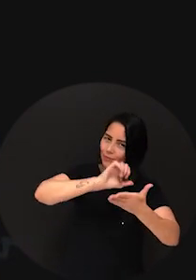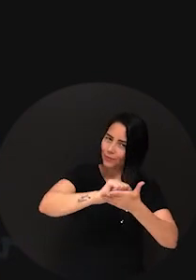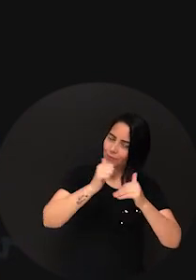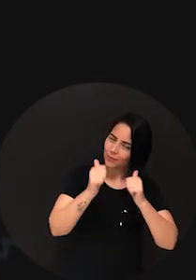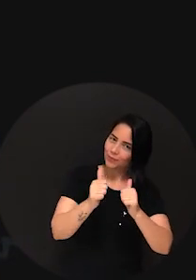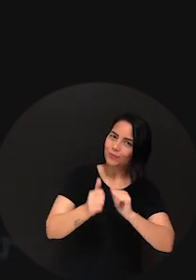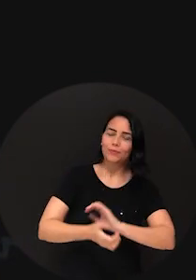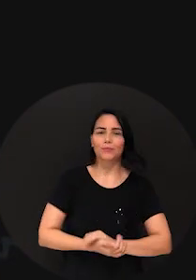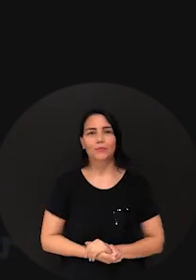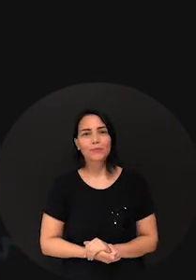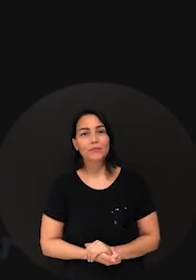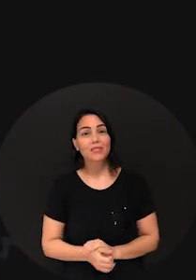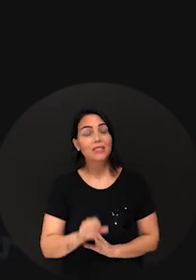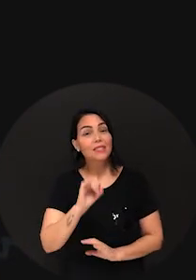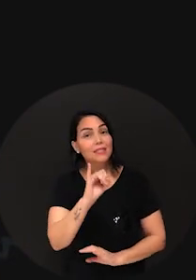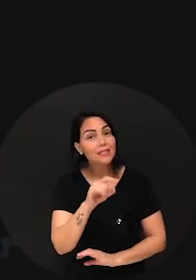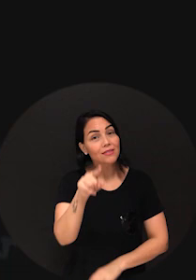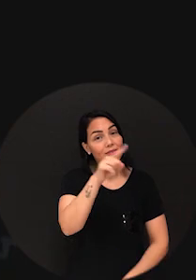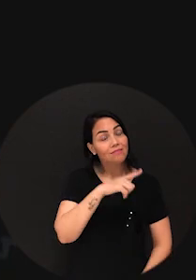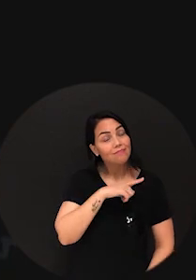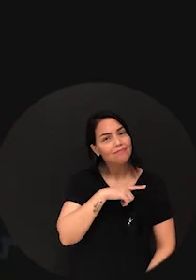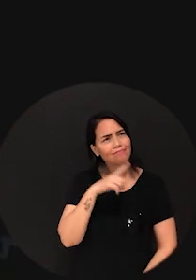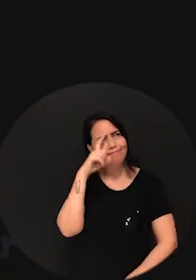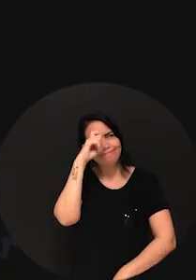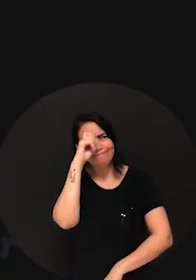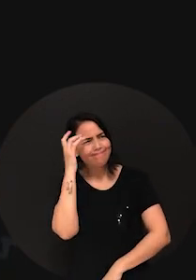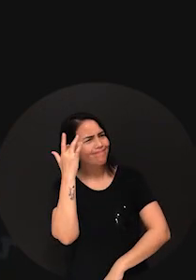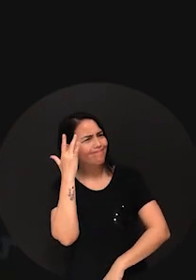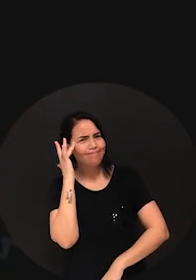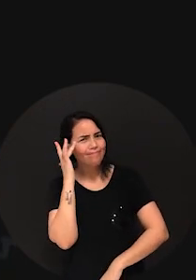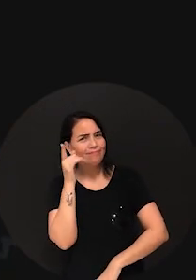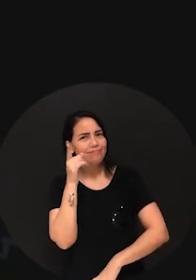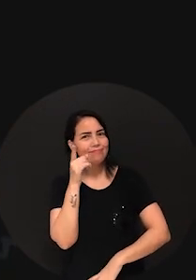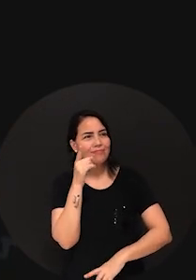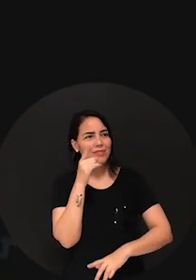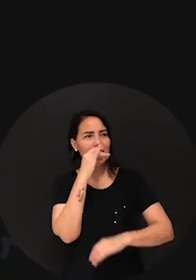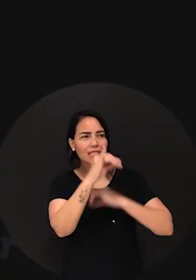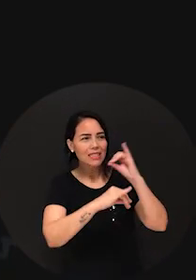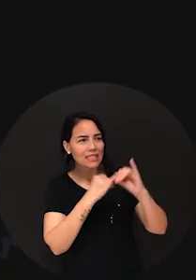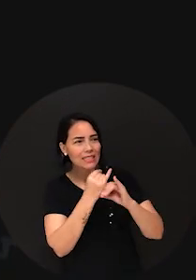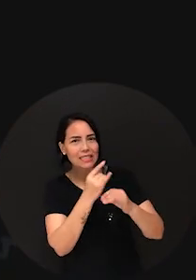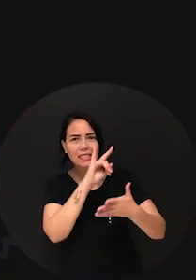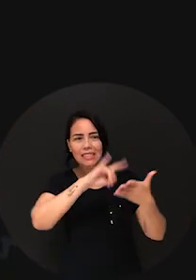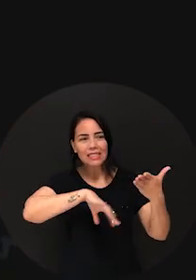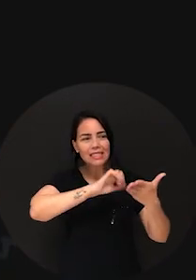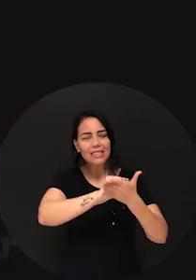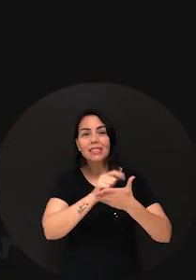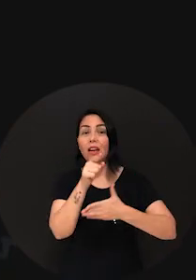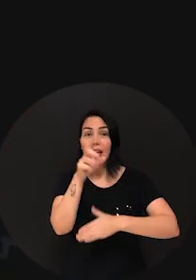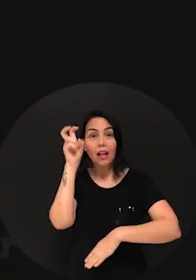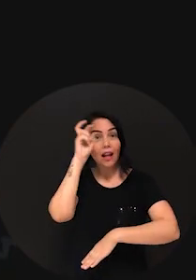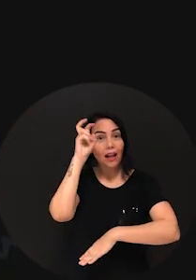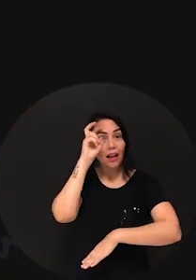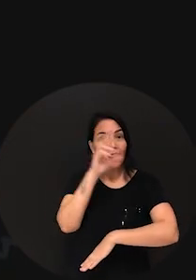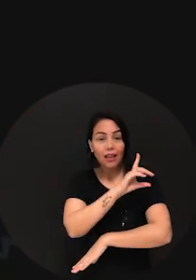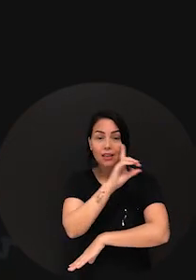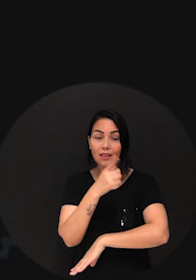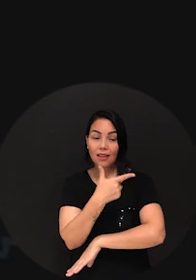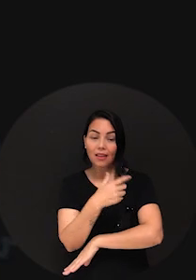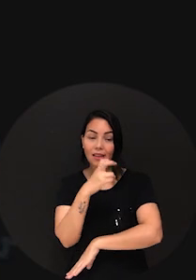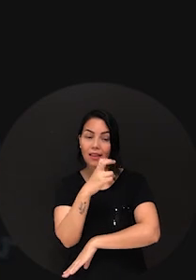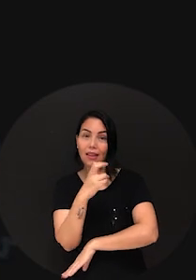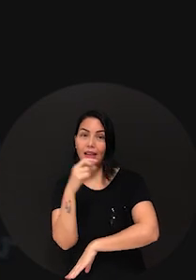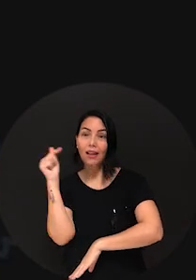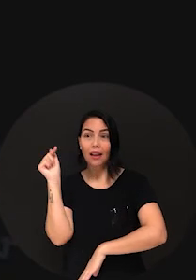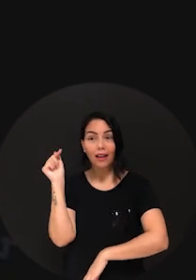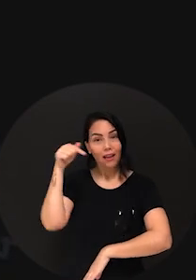inscrição. E se você tiver alguma dificuldade de internet para preencher, então na quinta-feira, dia 25, a gente